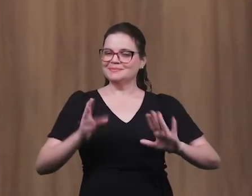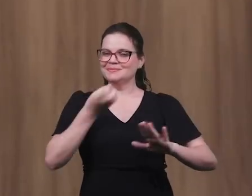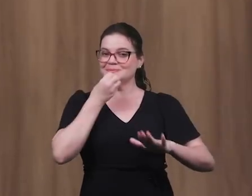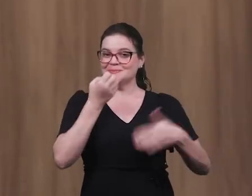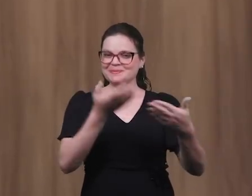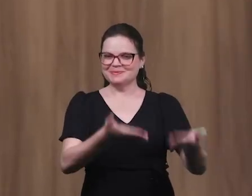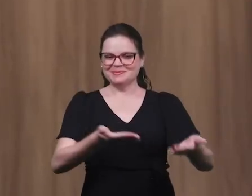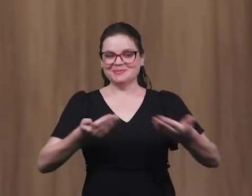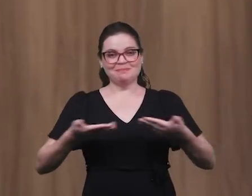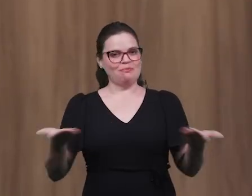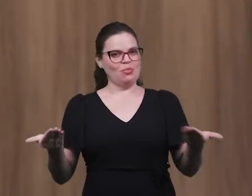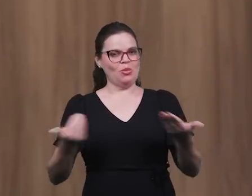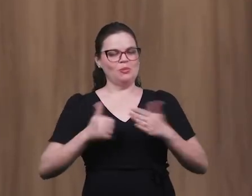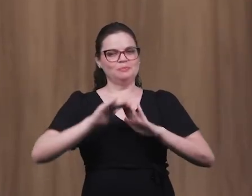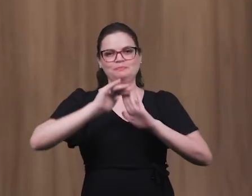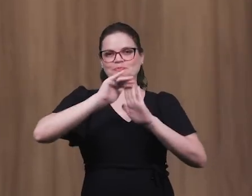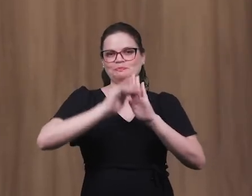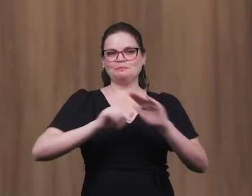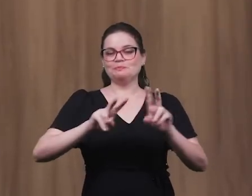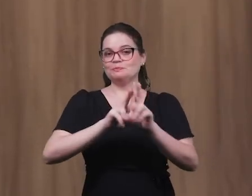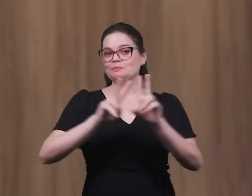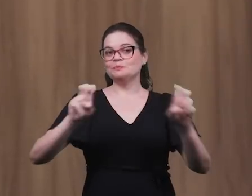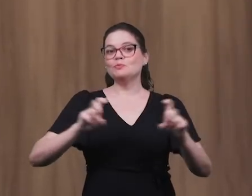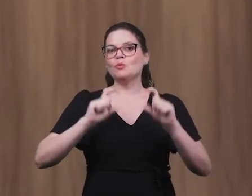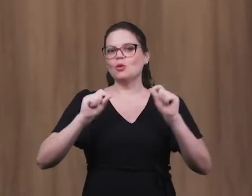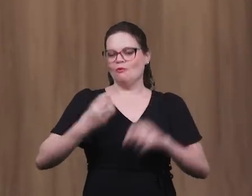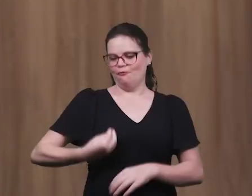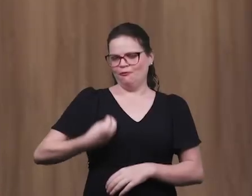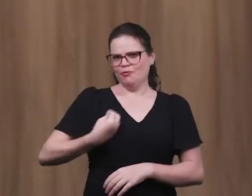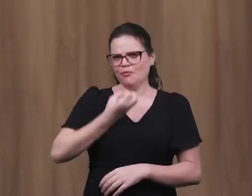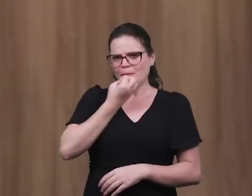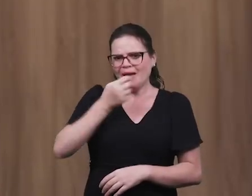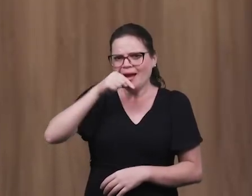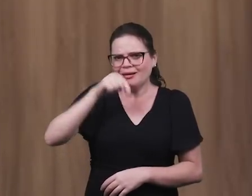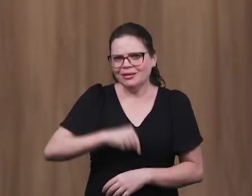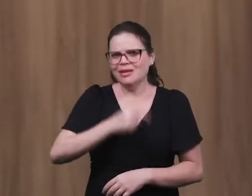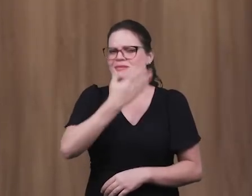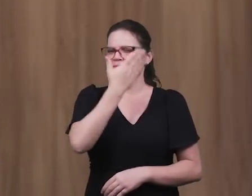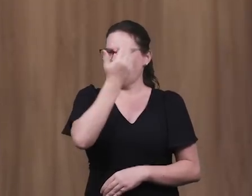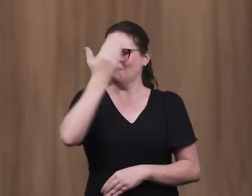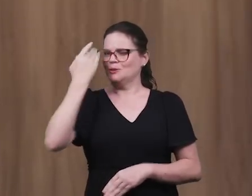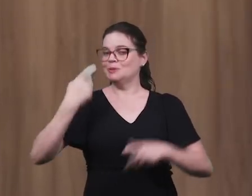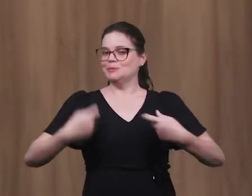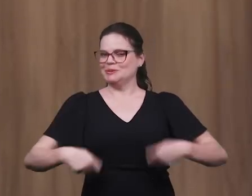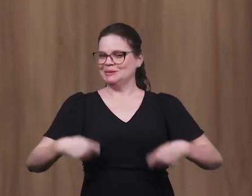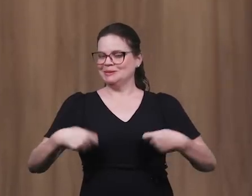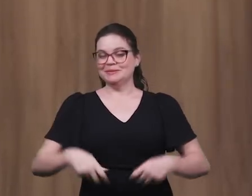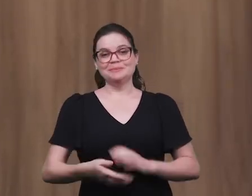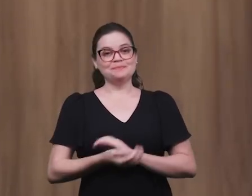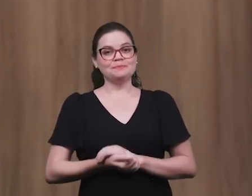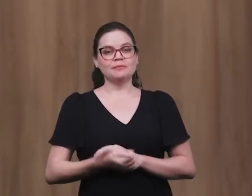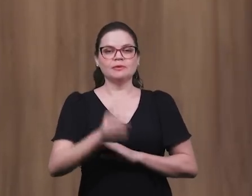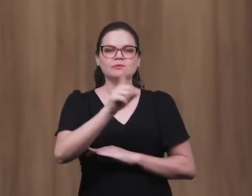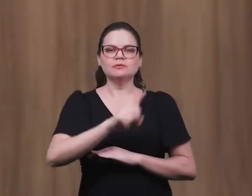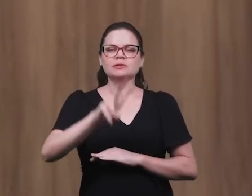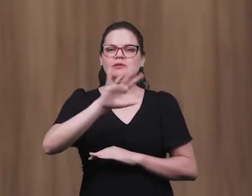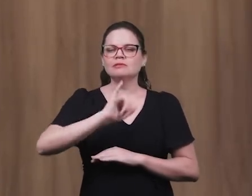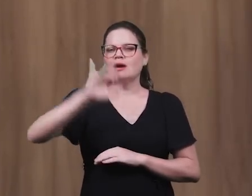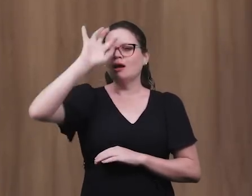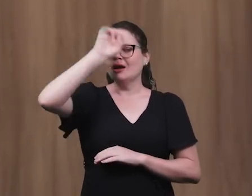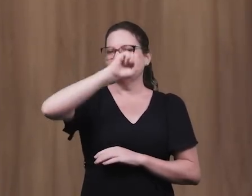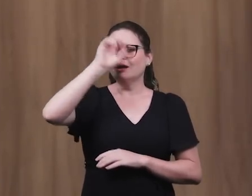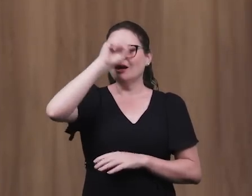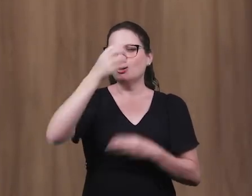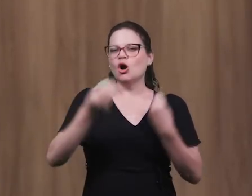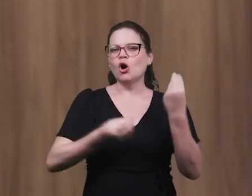Sejam bem-vindos ao programa Sabedoria para Viver Bem. Aqui você vai aprender de diversas formas